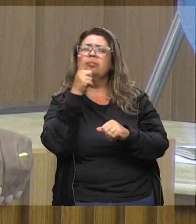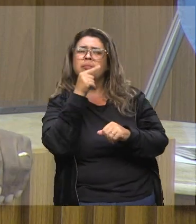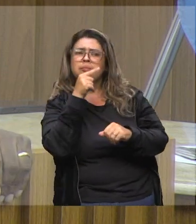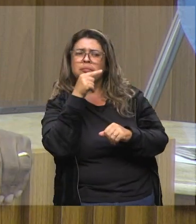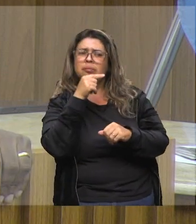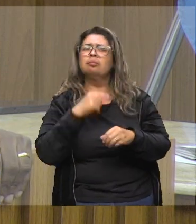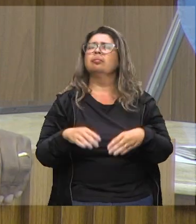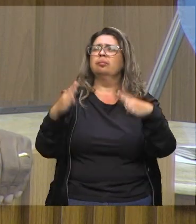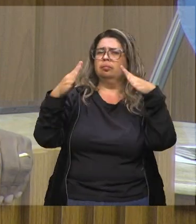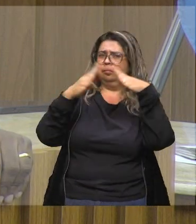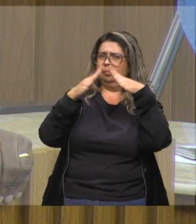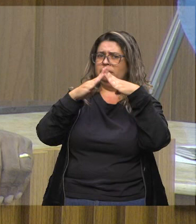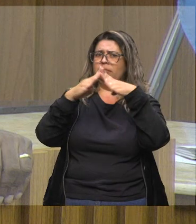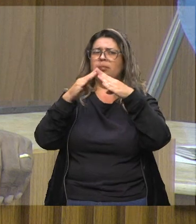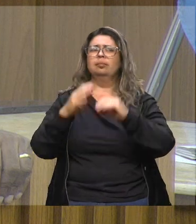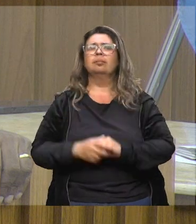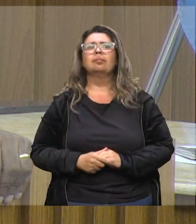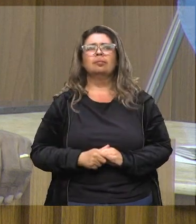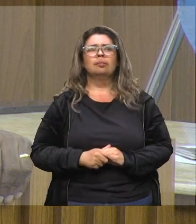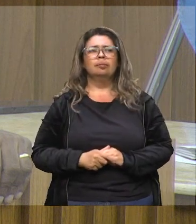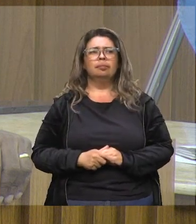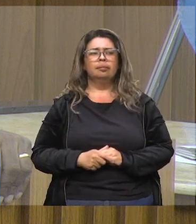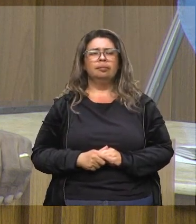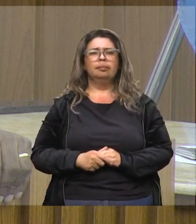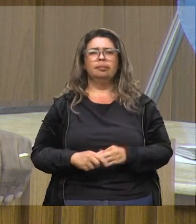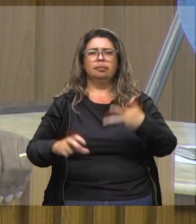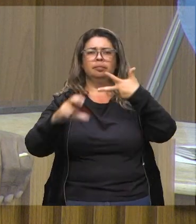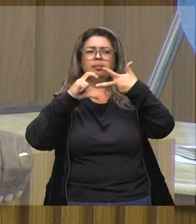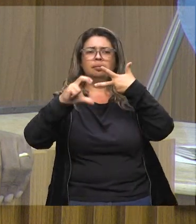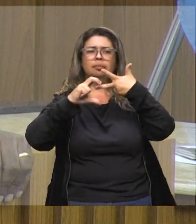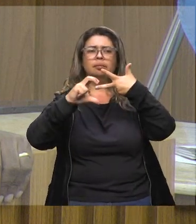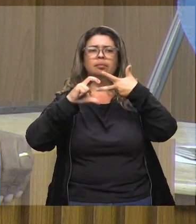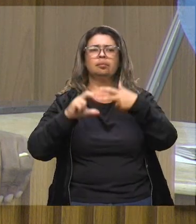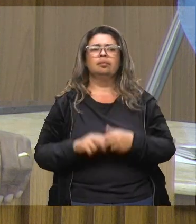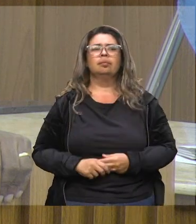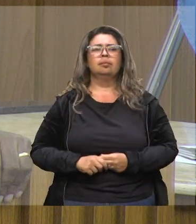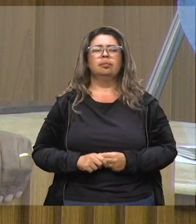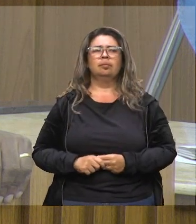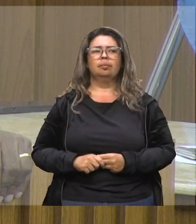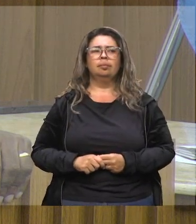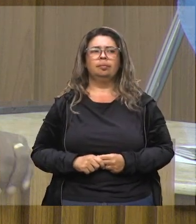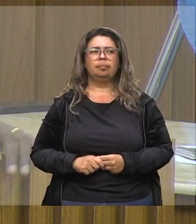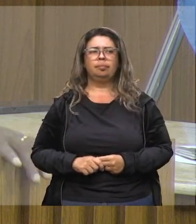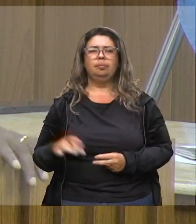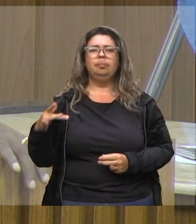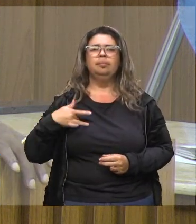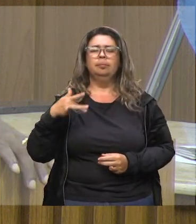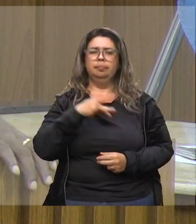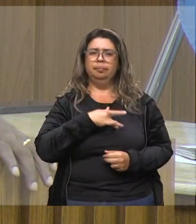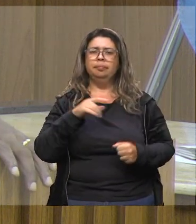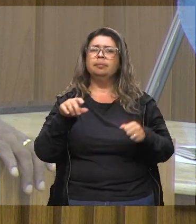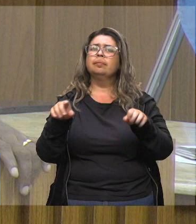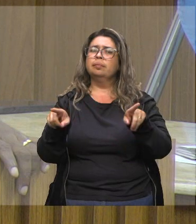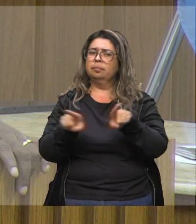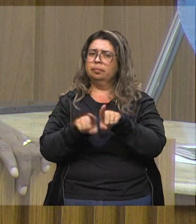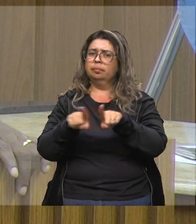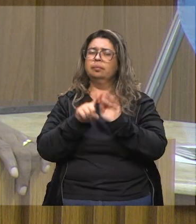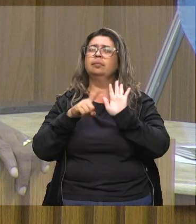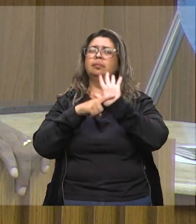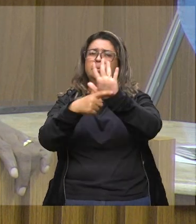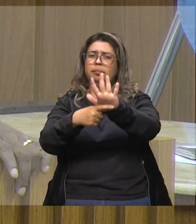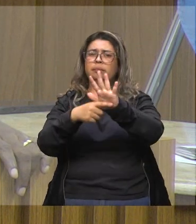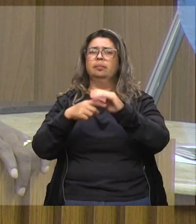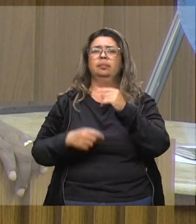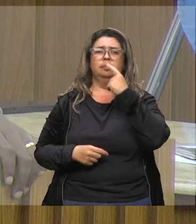água no fundo do quintal, né, o executivo, a prefeitura, a saúde está fazendo a sua parte também,